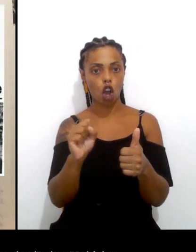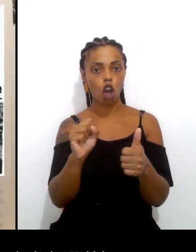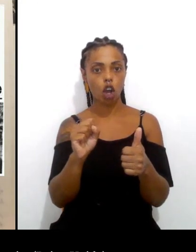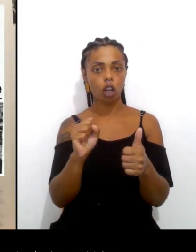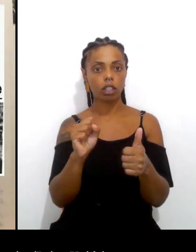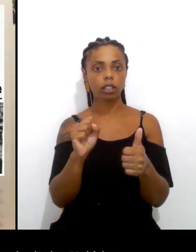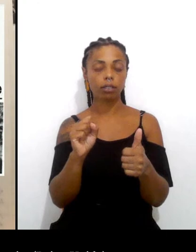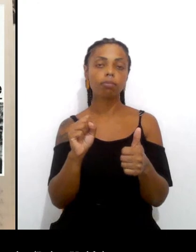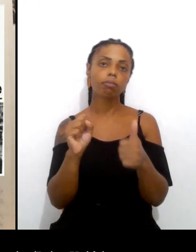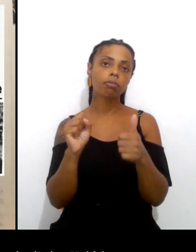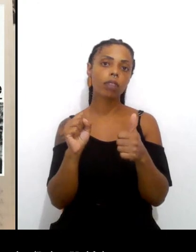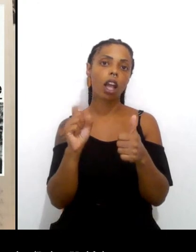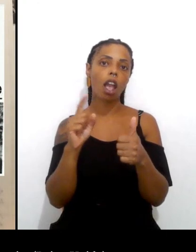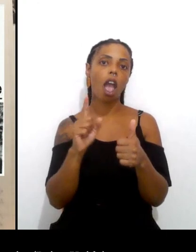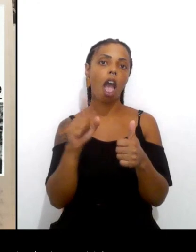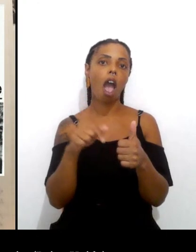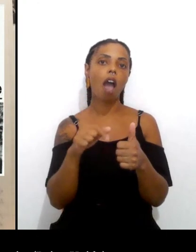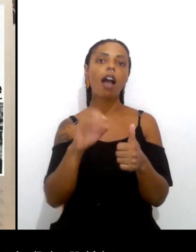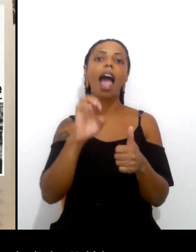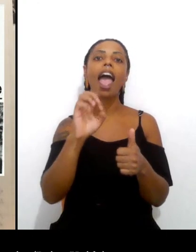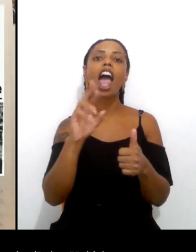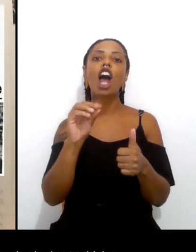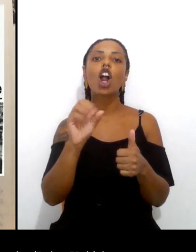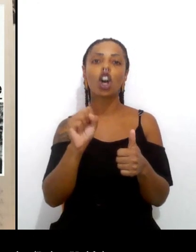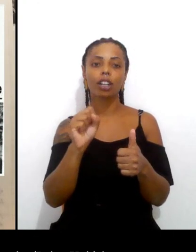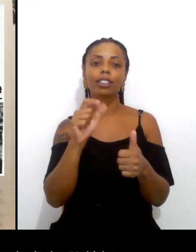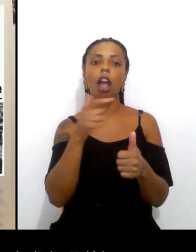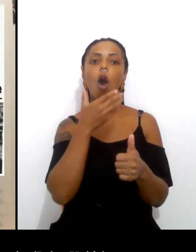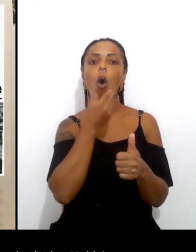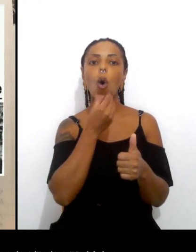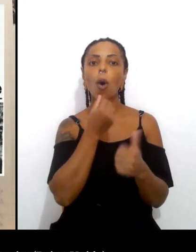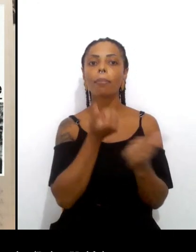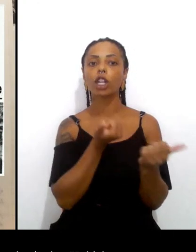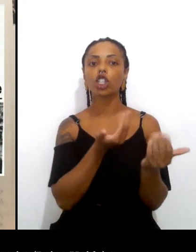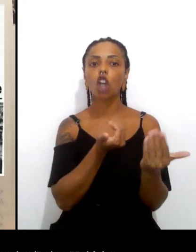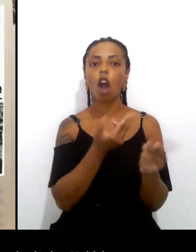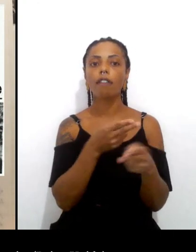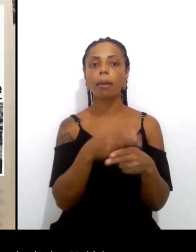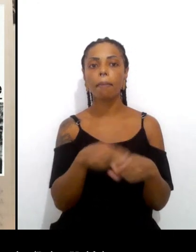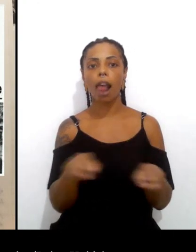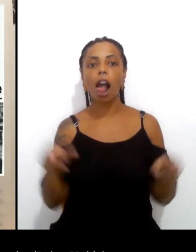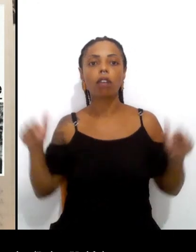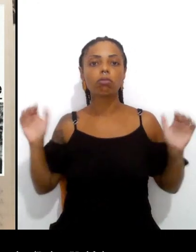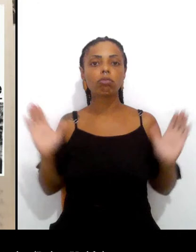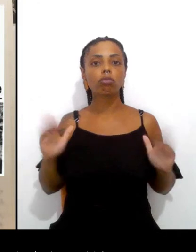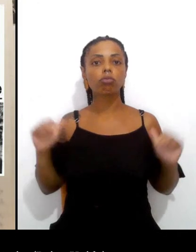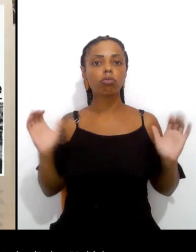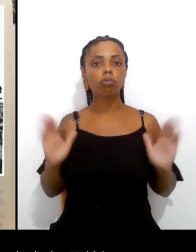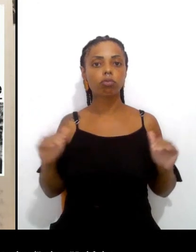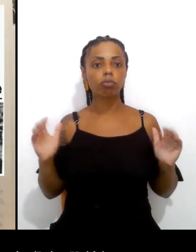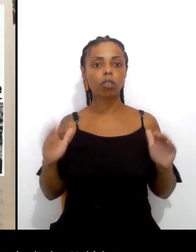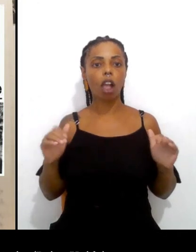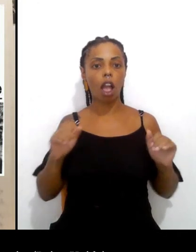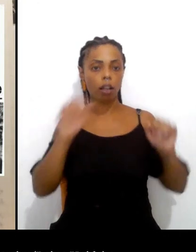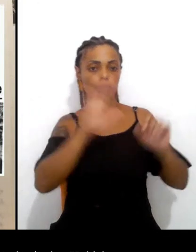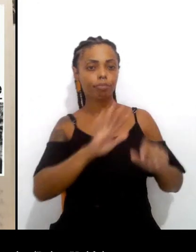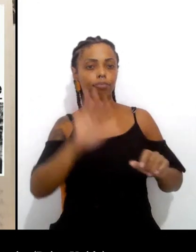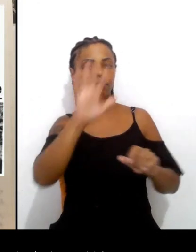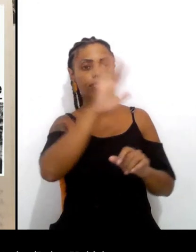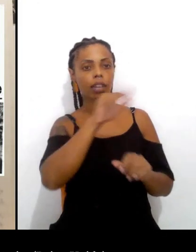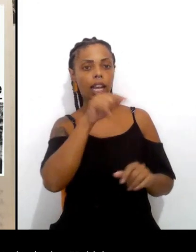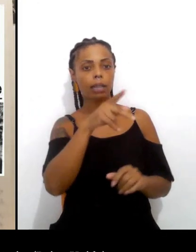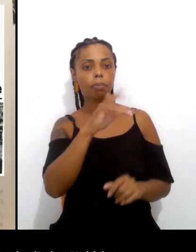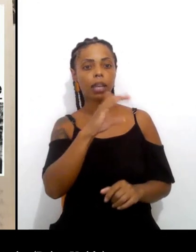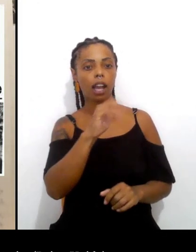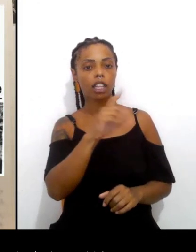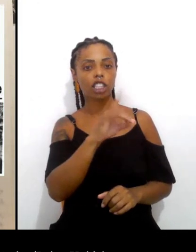como Eros que é um homem jovem nu com asas e toda essa área do de elites era